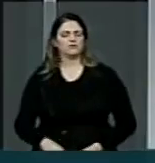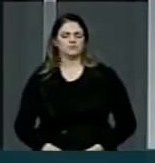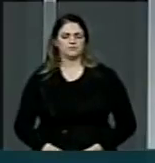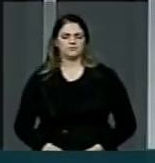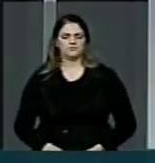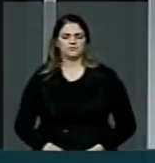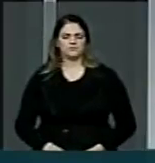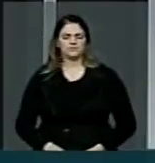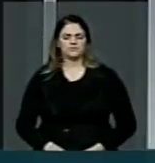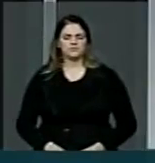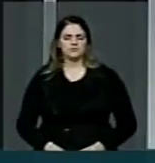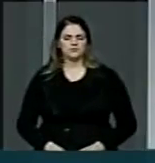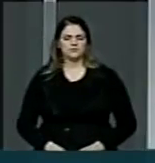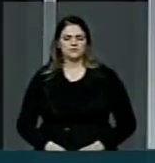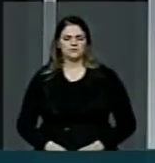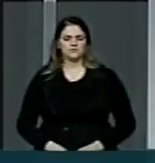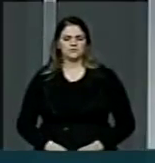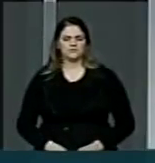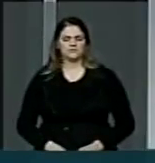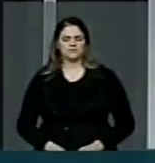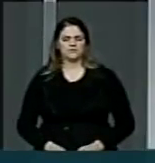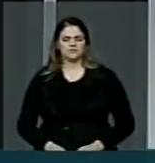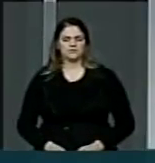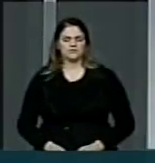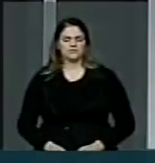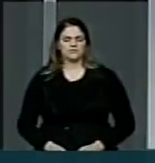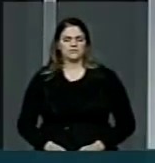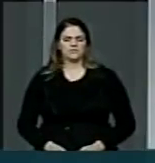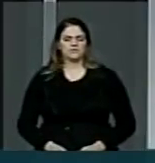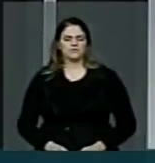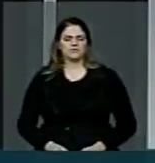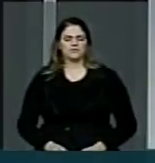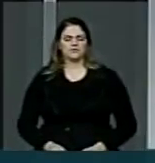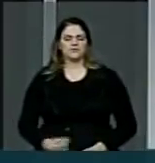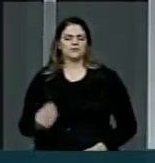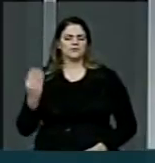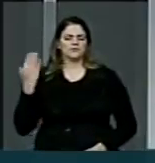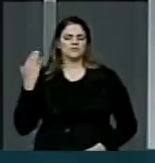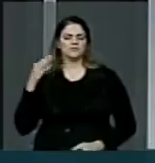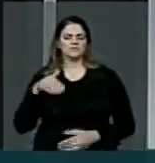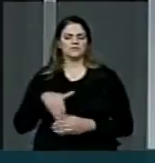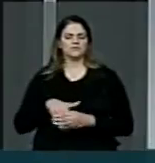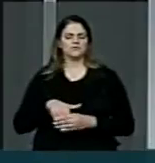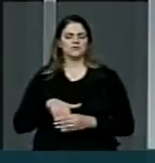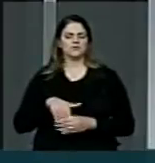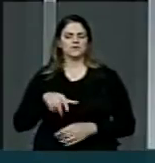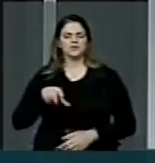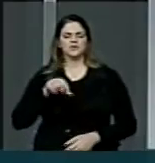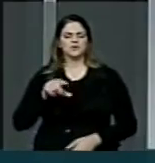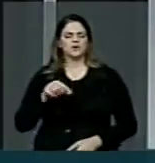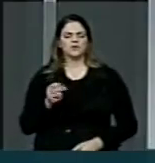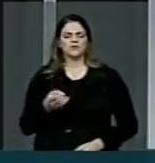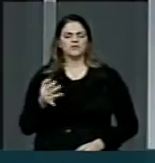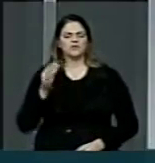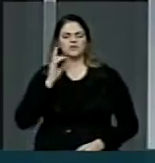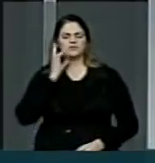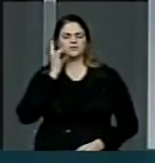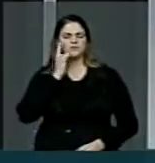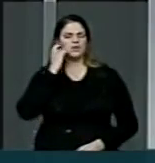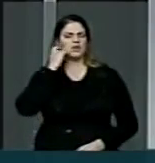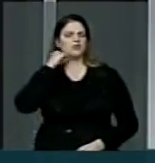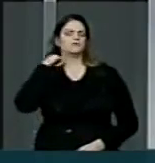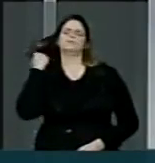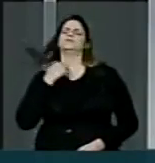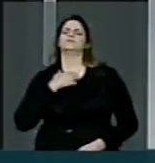o resultado das eleições, vota em 6 e 7 deputados em candidatos sem qualquer erro. Por isso, a